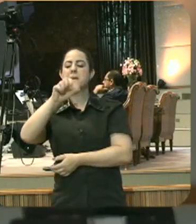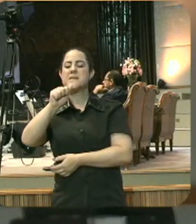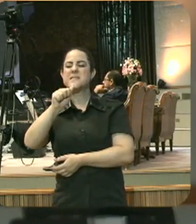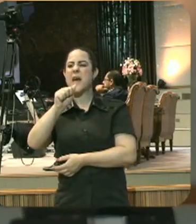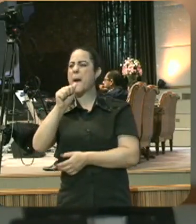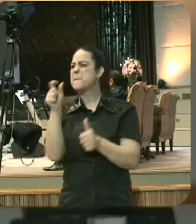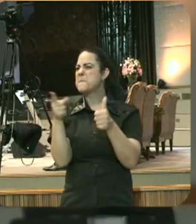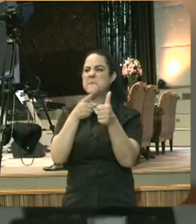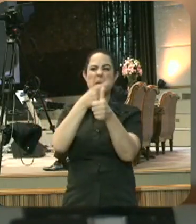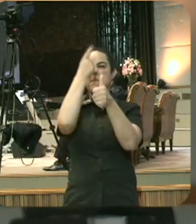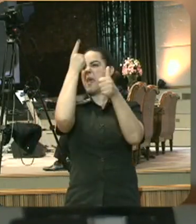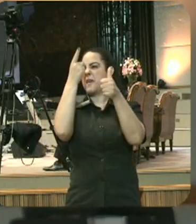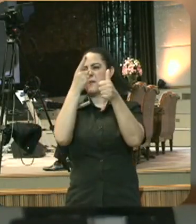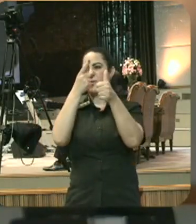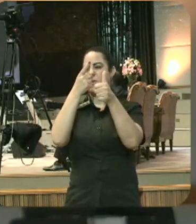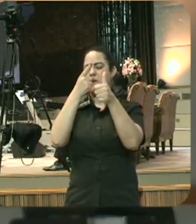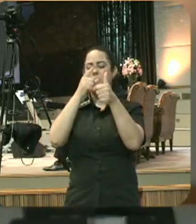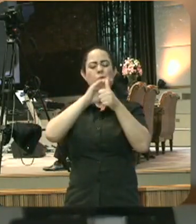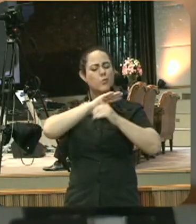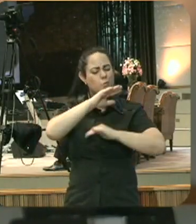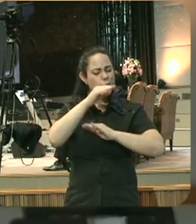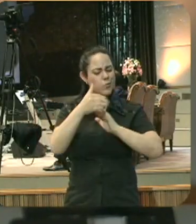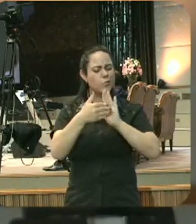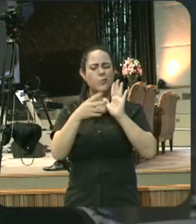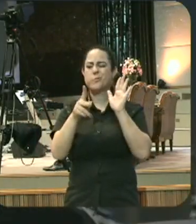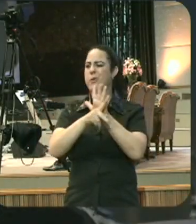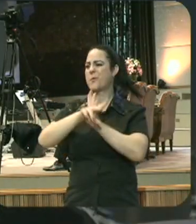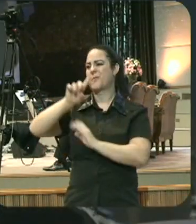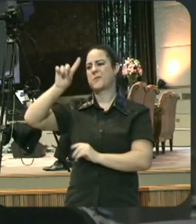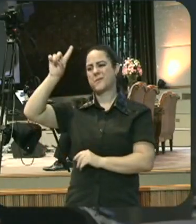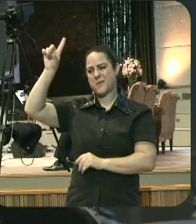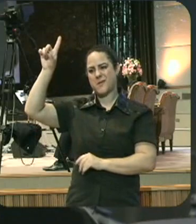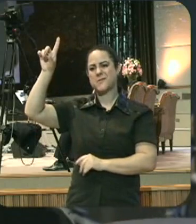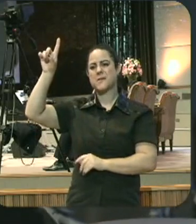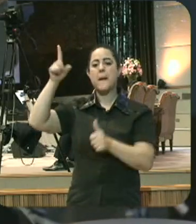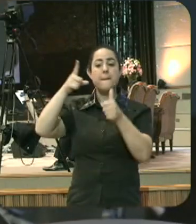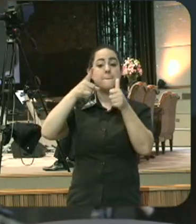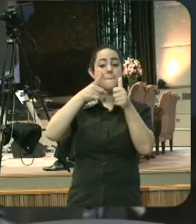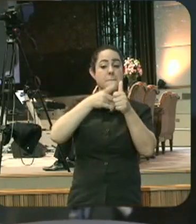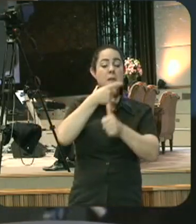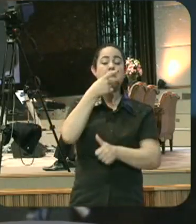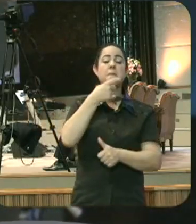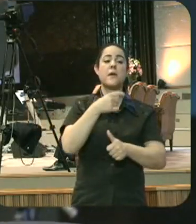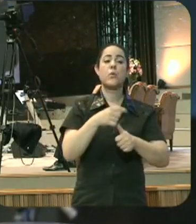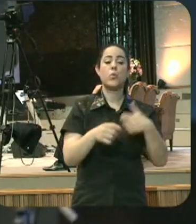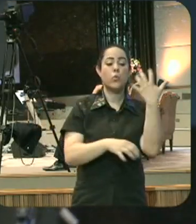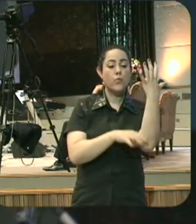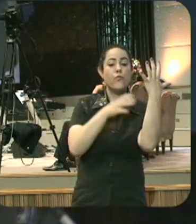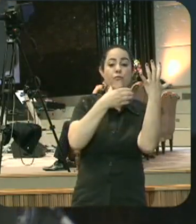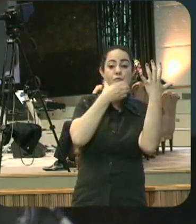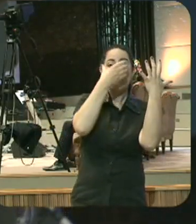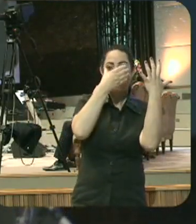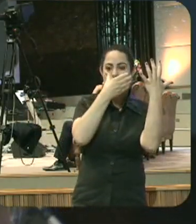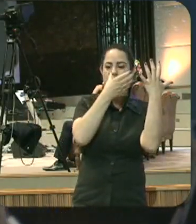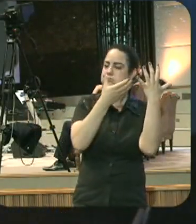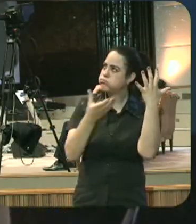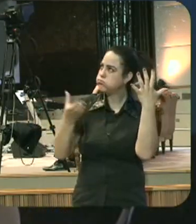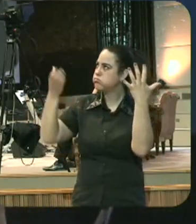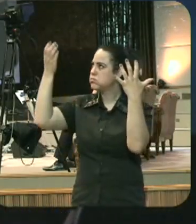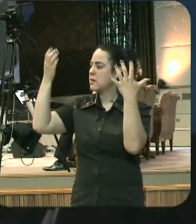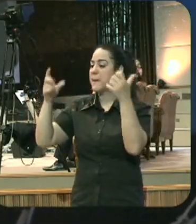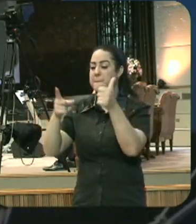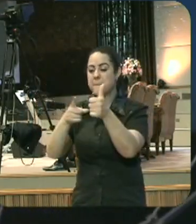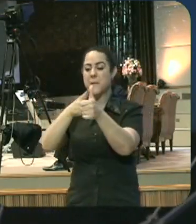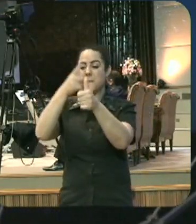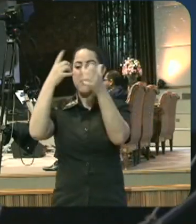Velho e no Novo Testamento. As primícias são de Deus. O primeiro fruto da terra, o primeiro animal